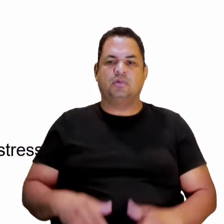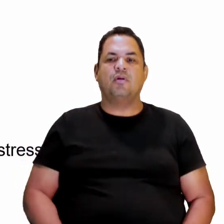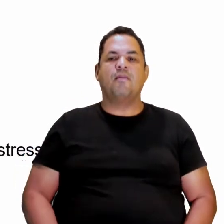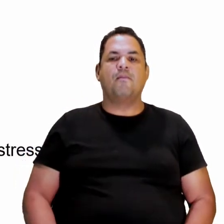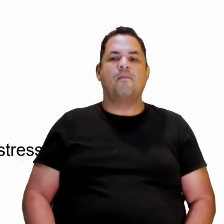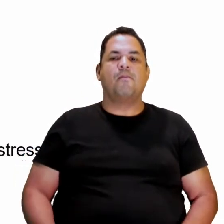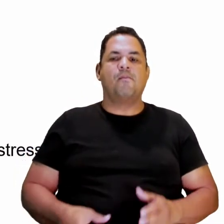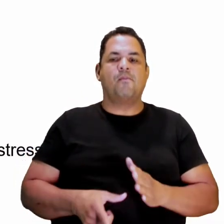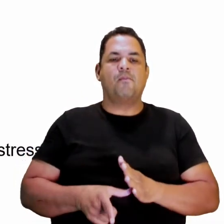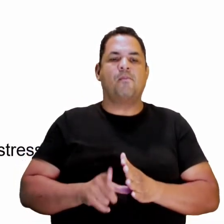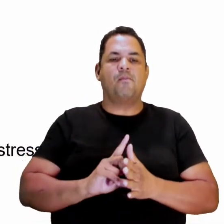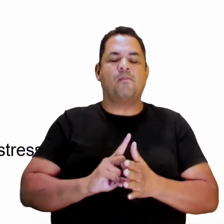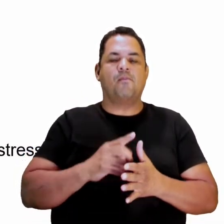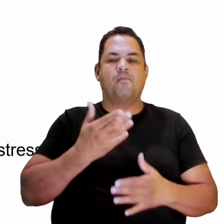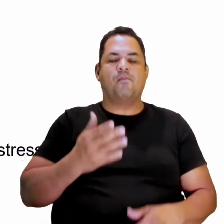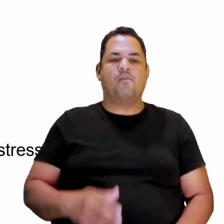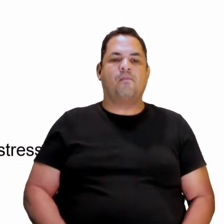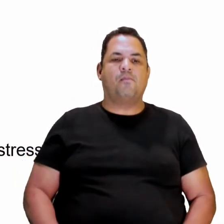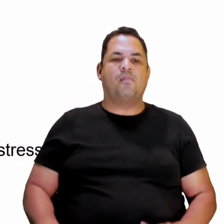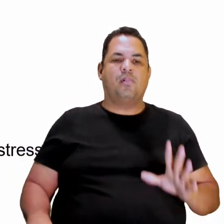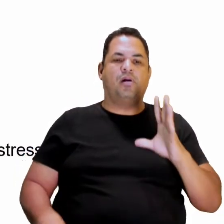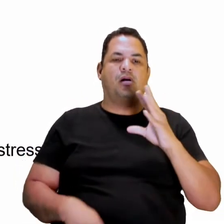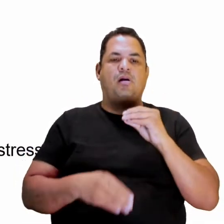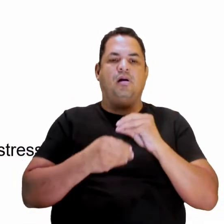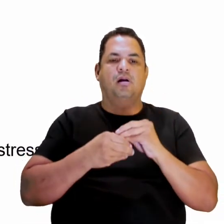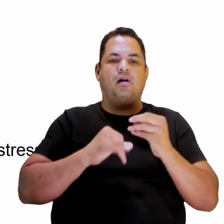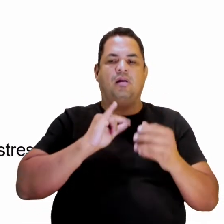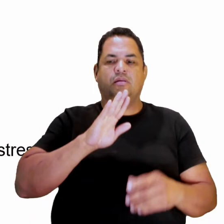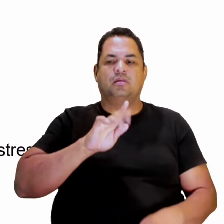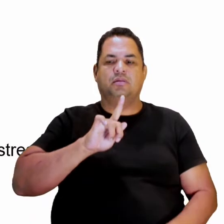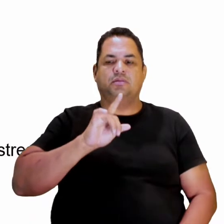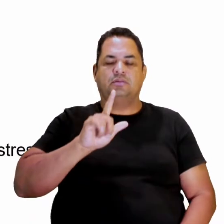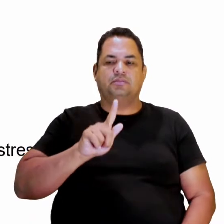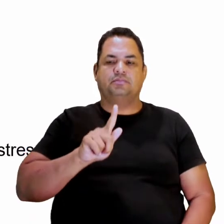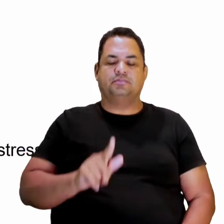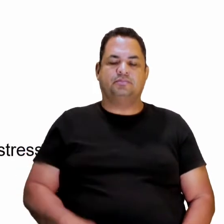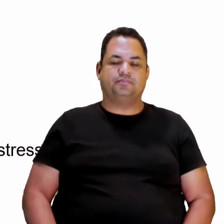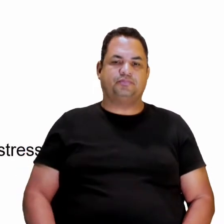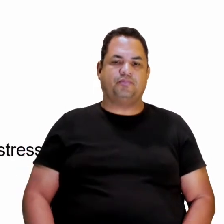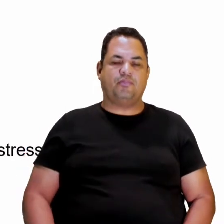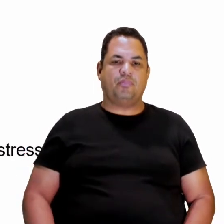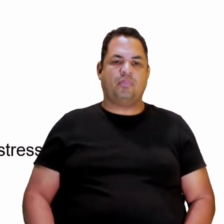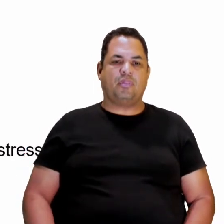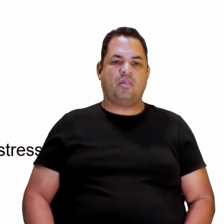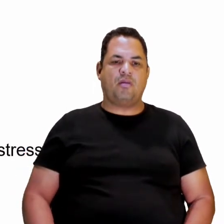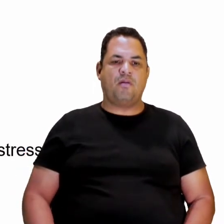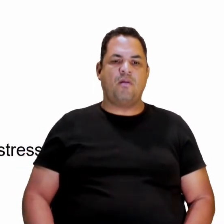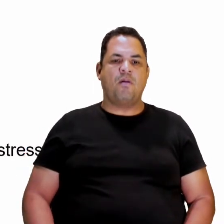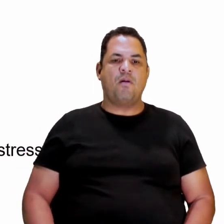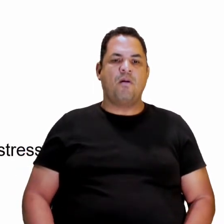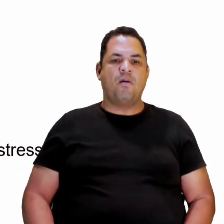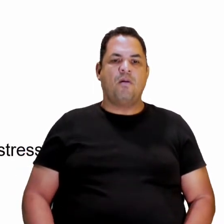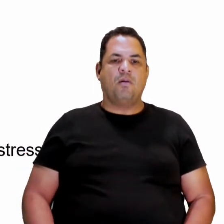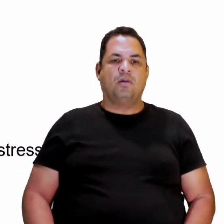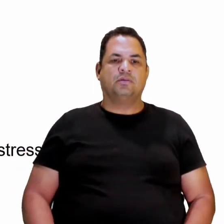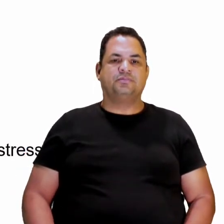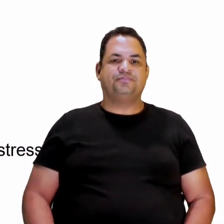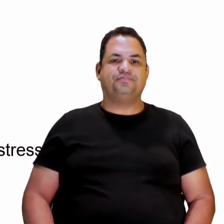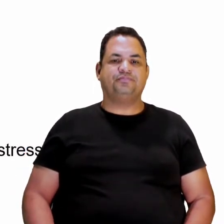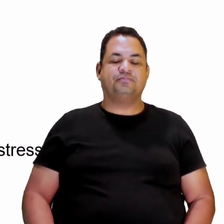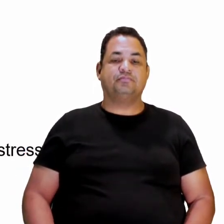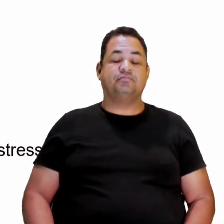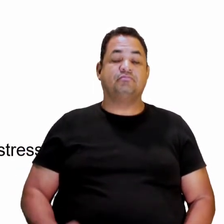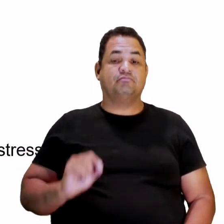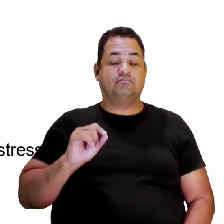omitida antes, before, de adicionar adding ing, o ing. E aí, galera, o que